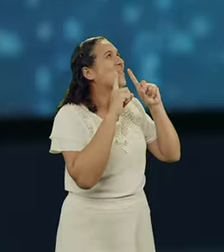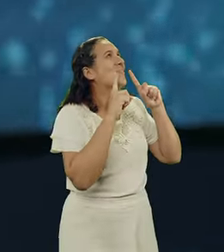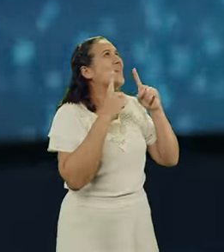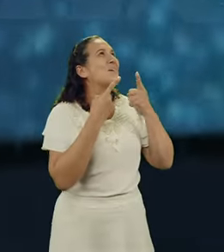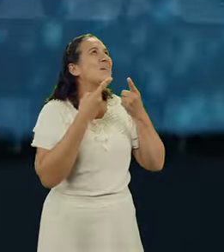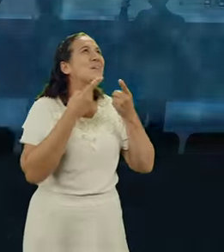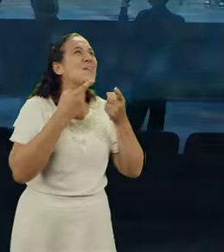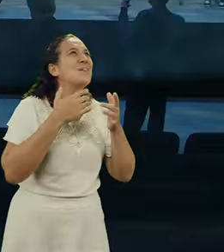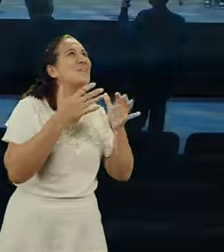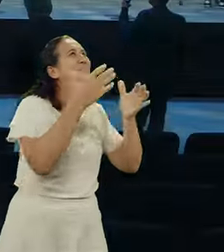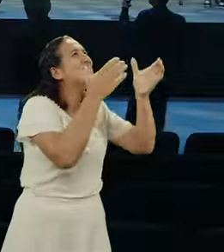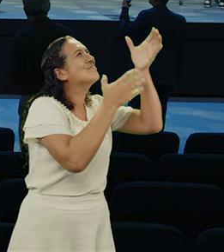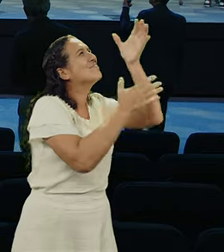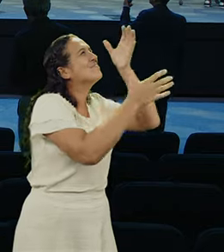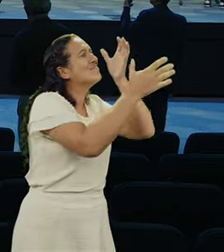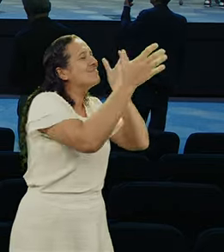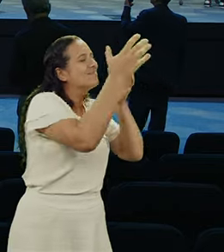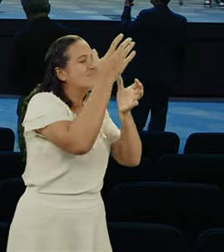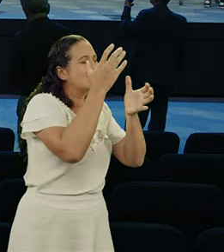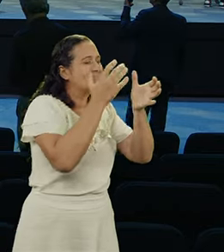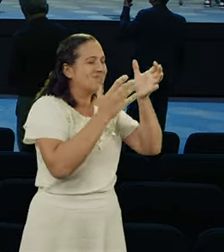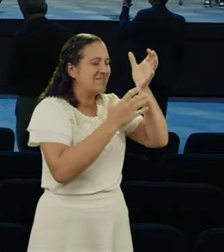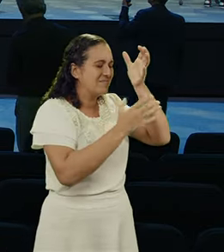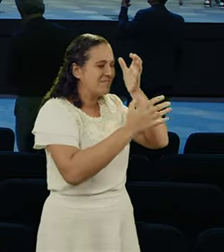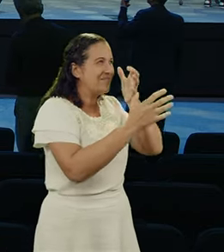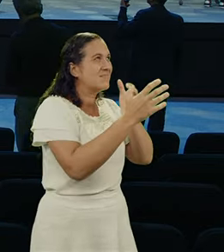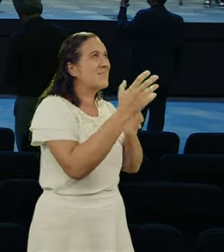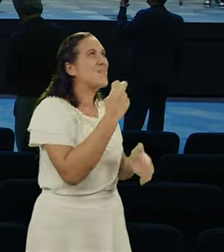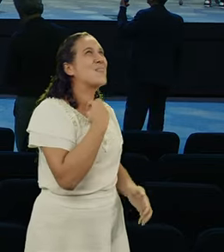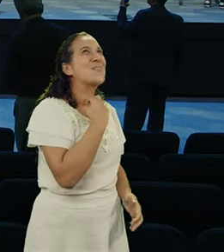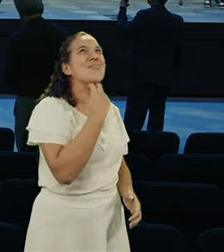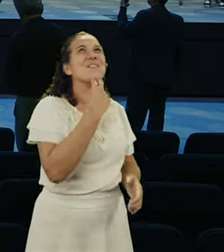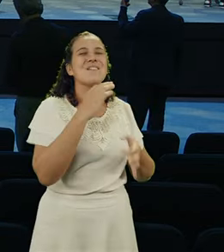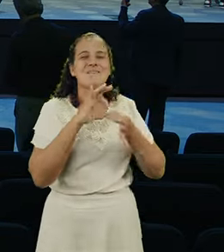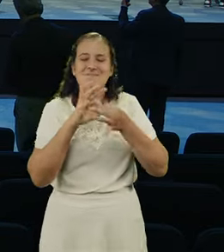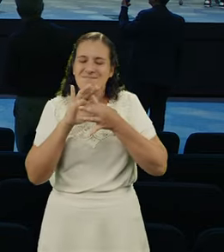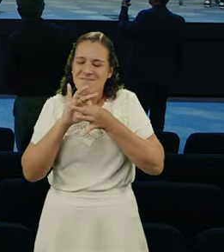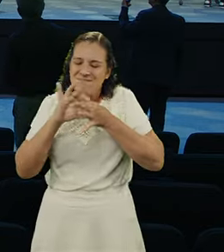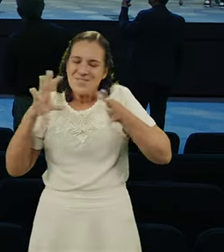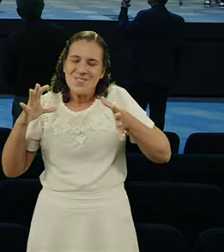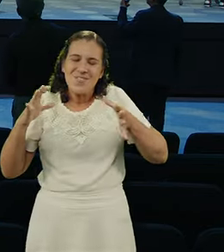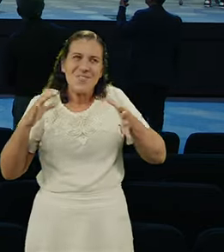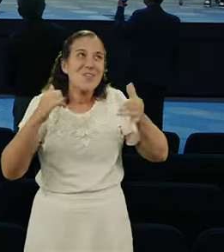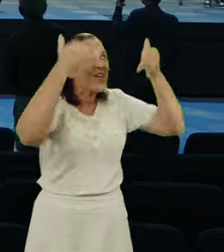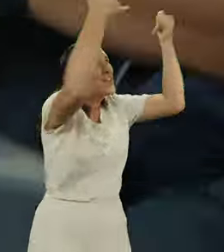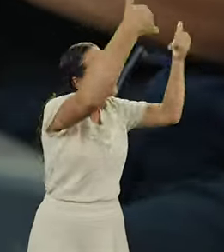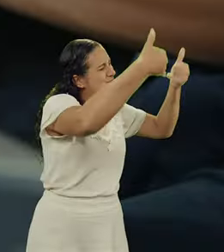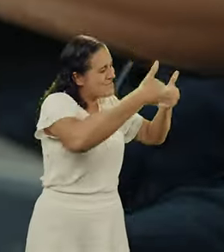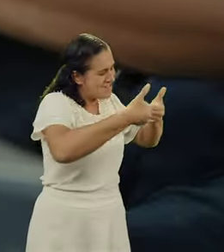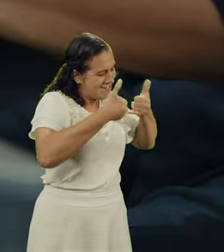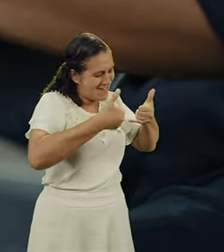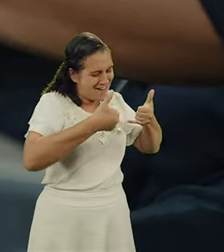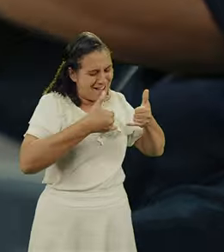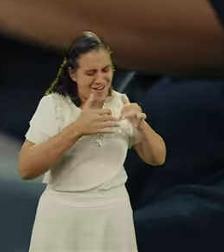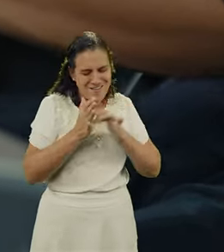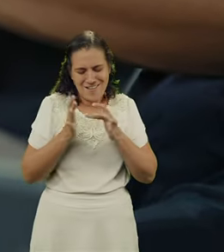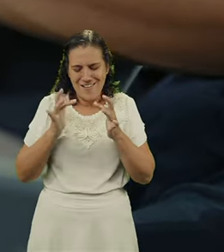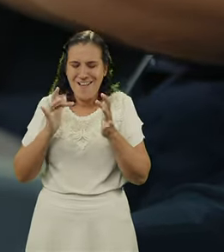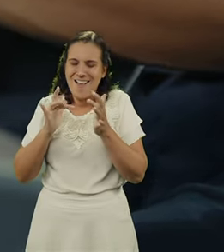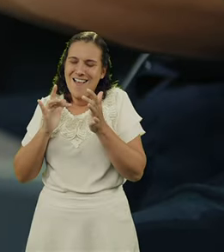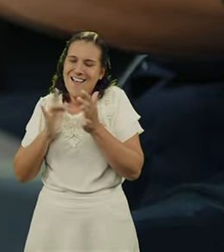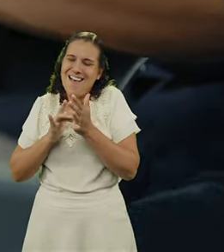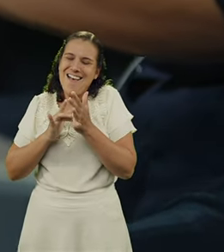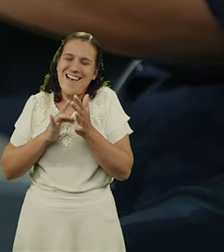ao ouvir aquele programa que falava do rei do céu.